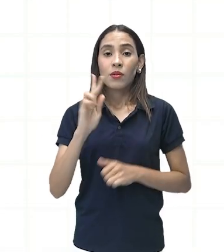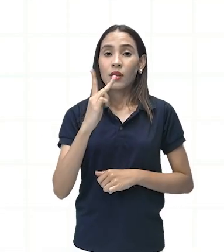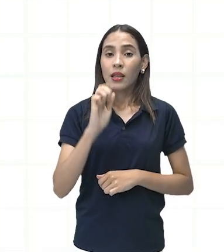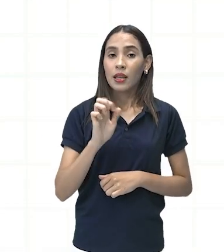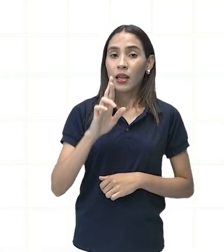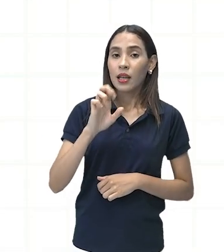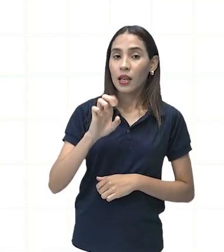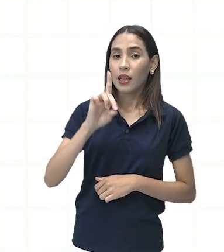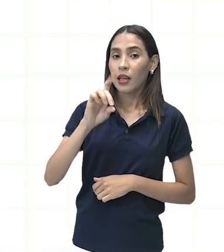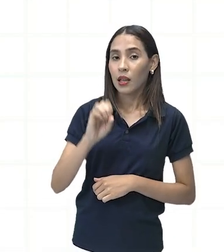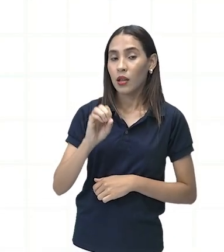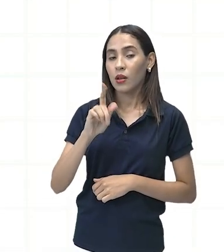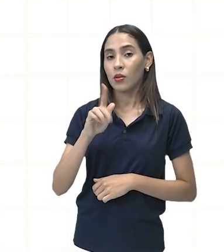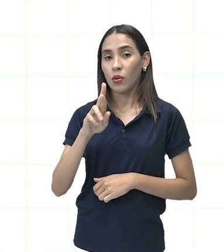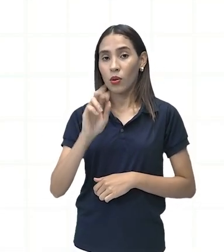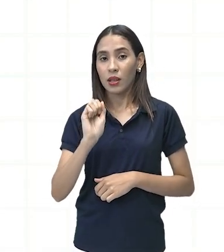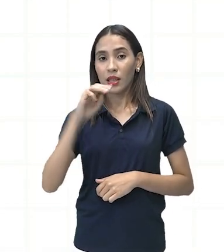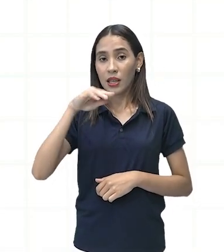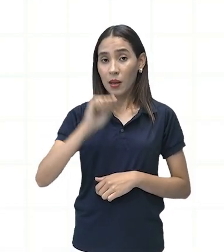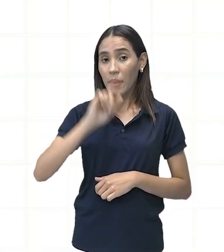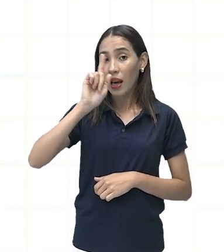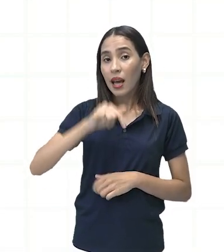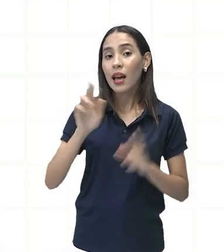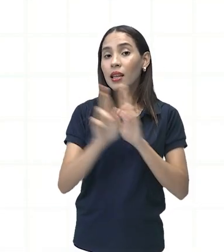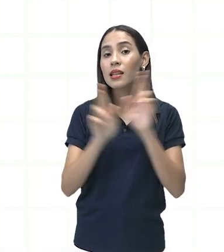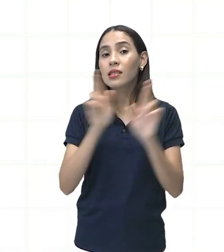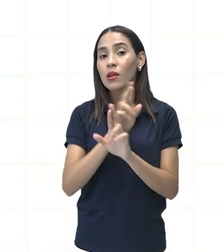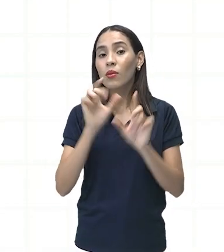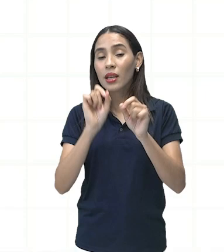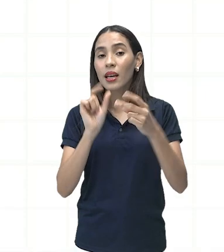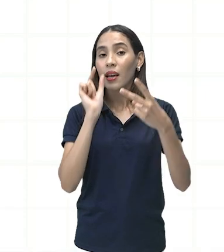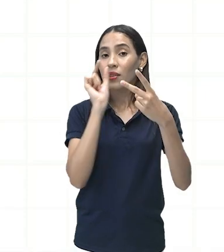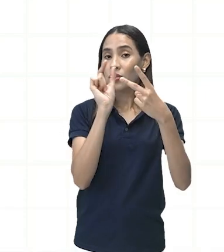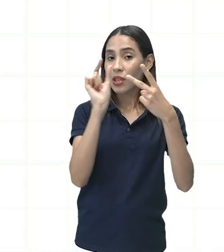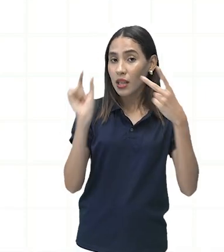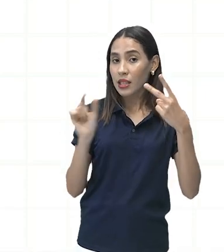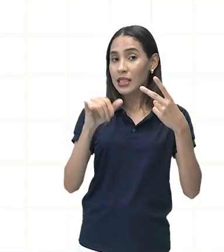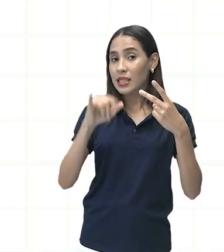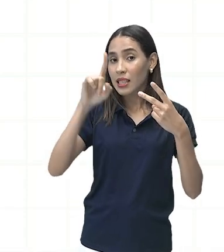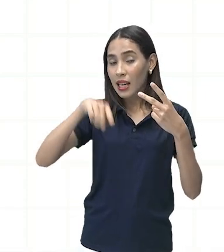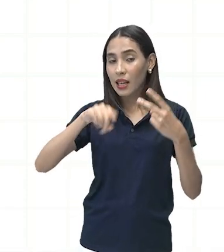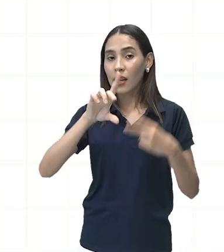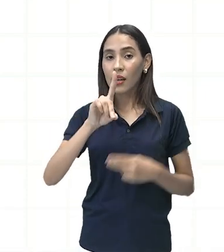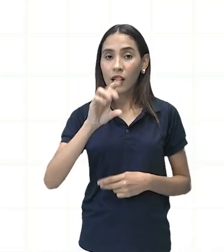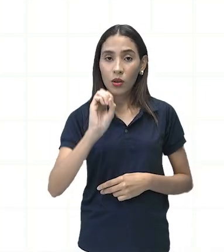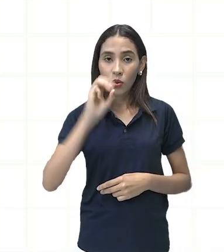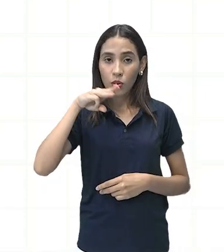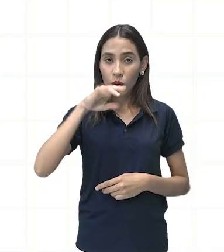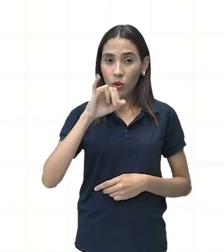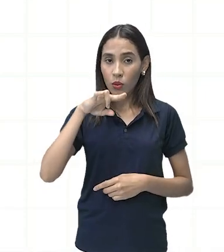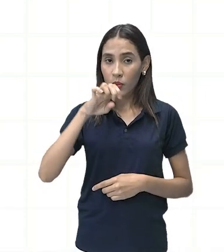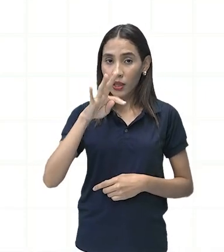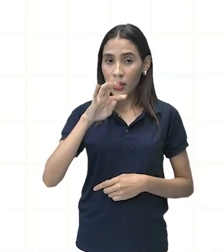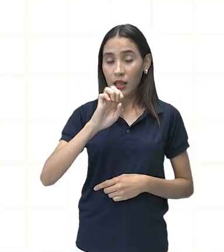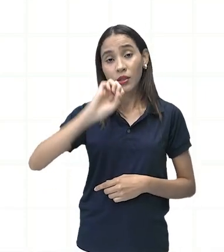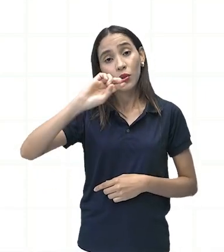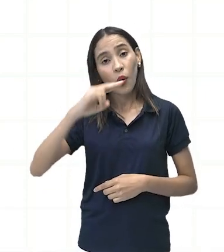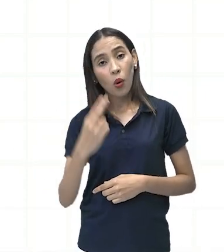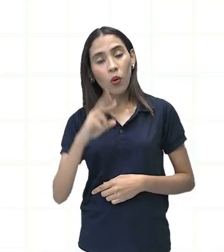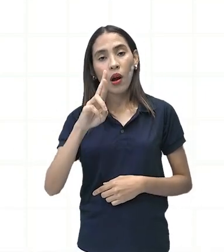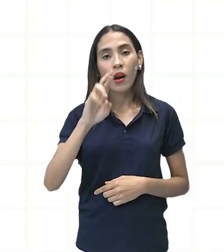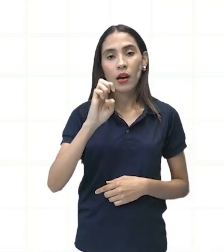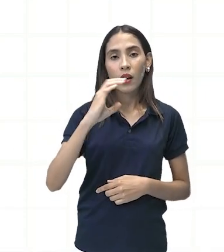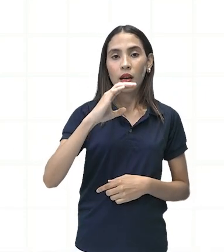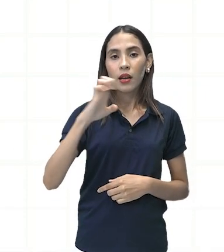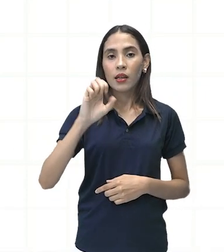heredograma são com relação ao gene, se ele é dominante ou recessivo.